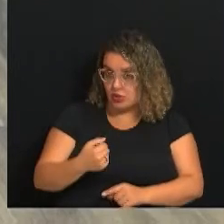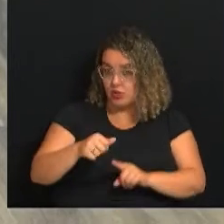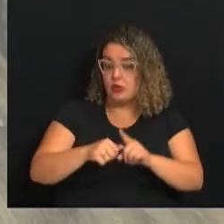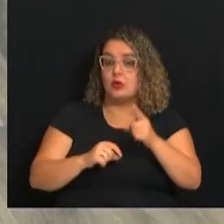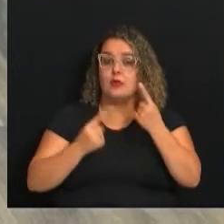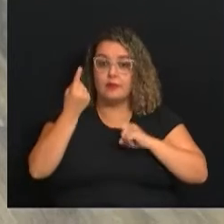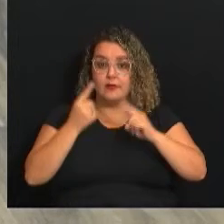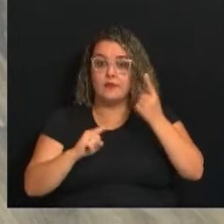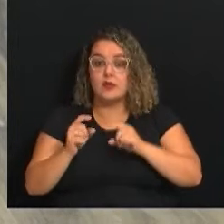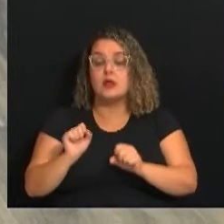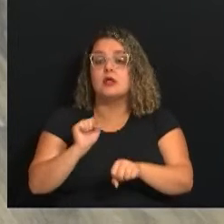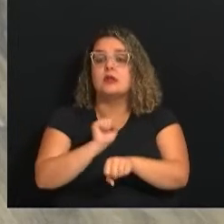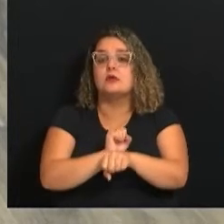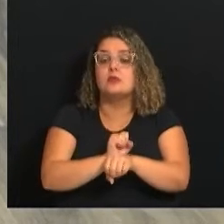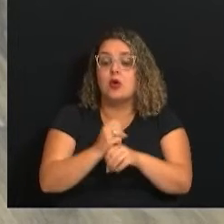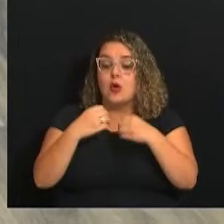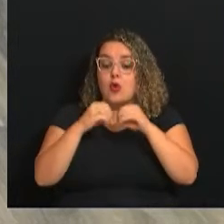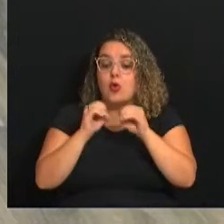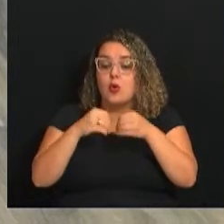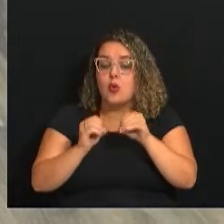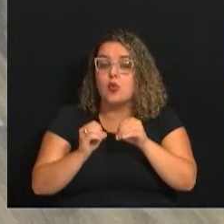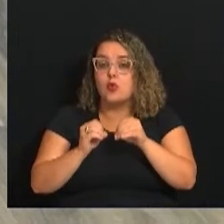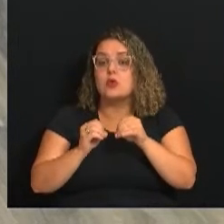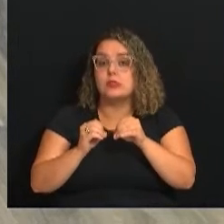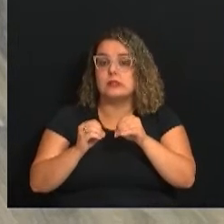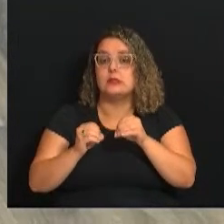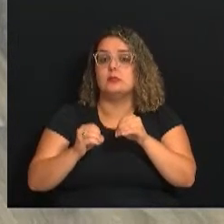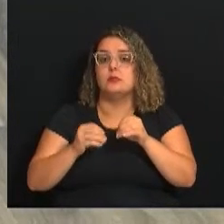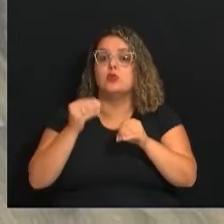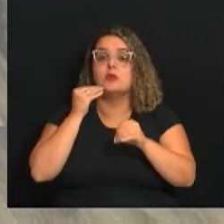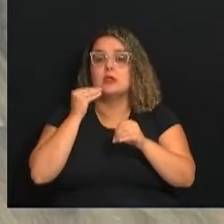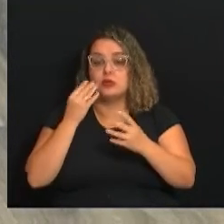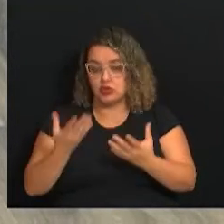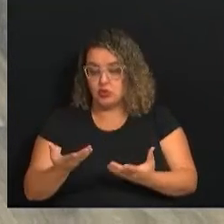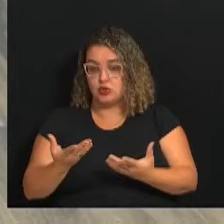167.124 mortes devido à doença, com um total de casos de